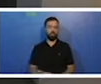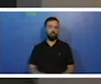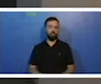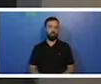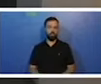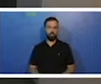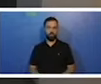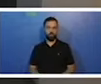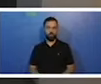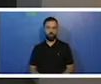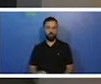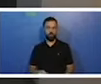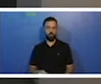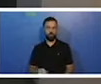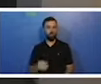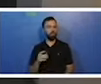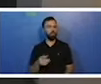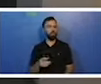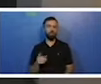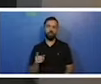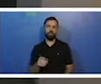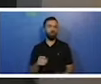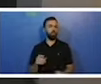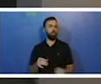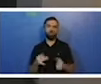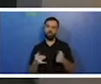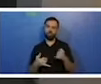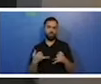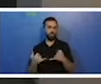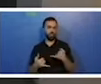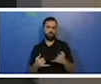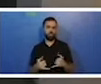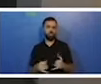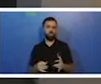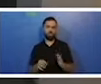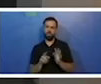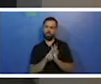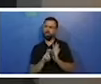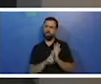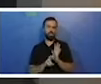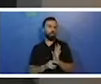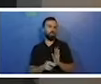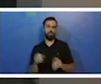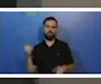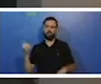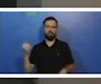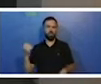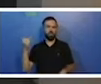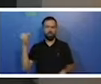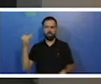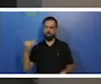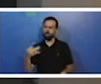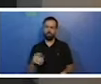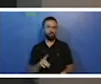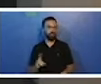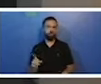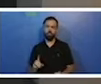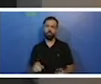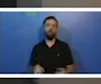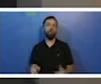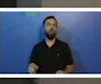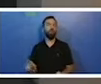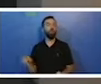vejo que nós vamos ensinar você a jogar basquete bom tá nós vamos fazer alguns movimentos de gestual